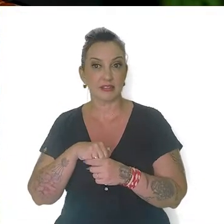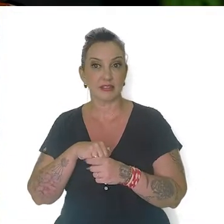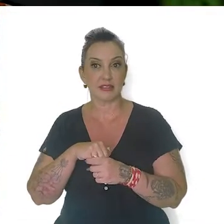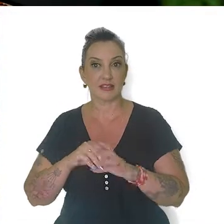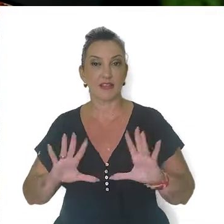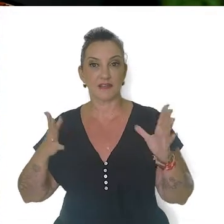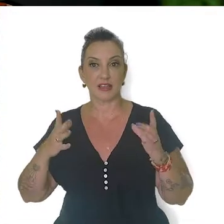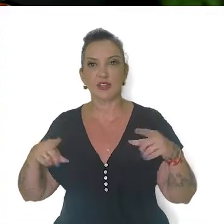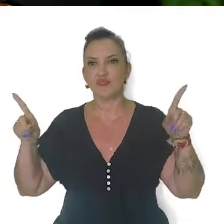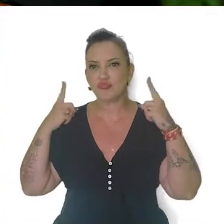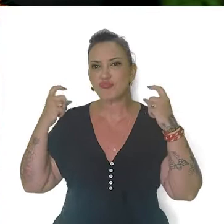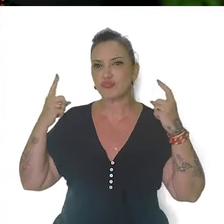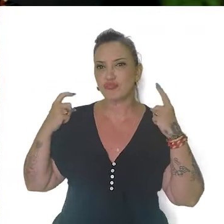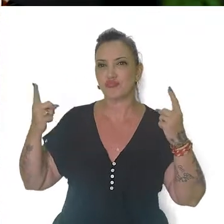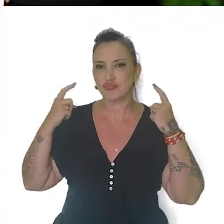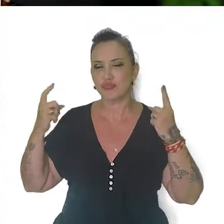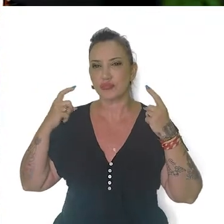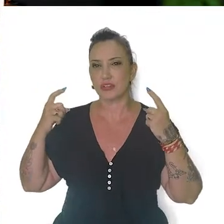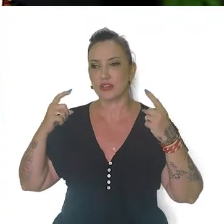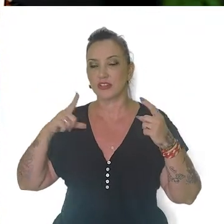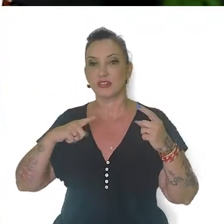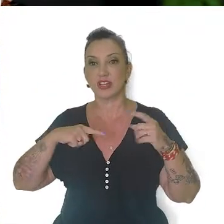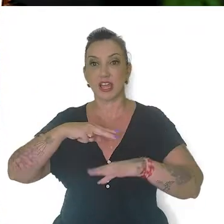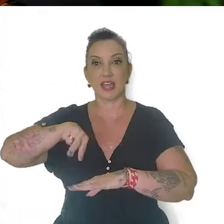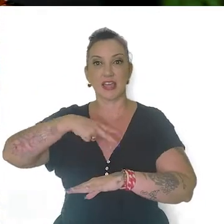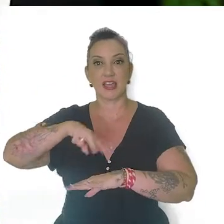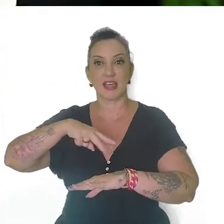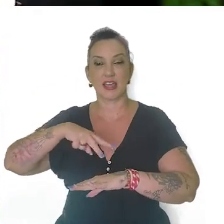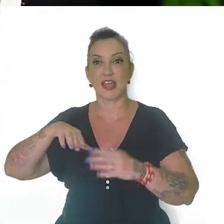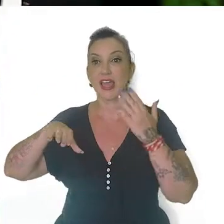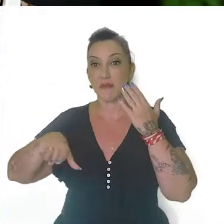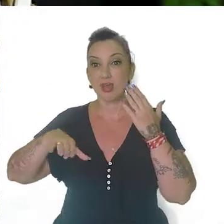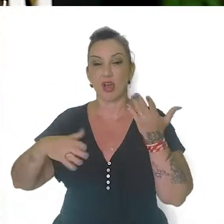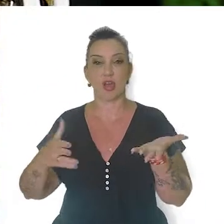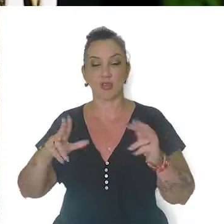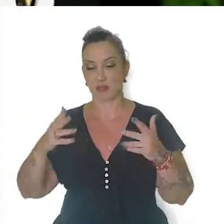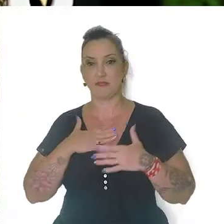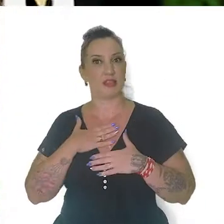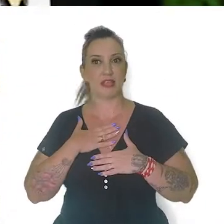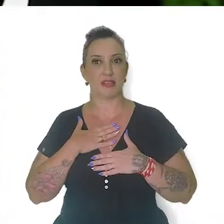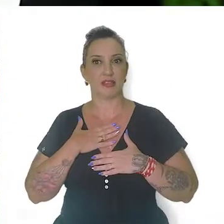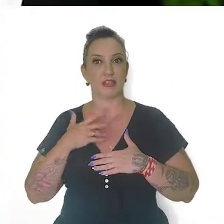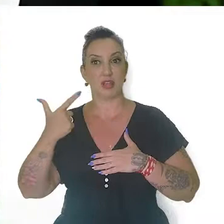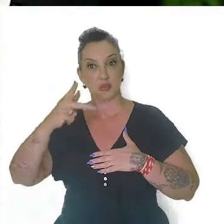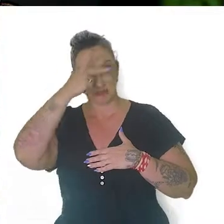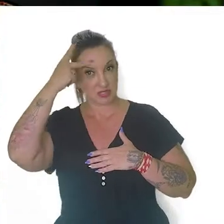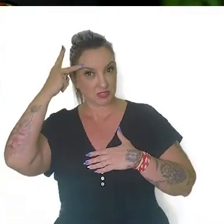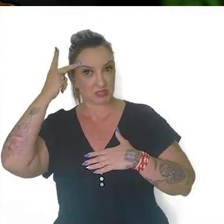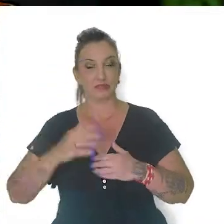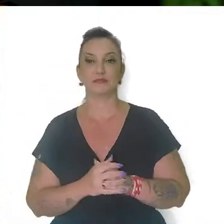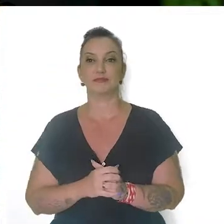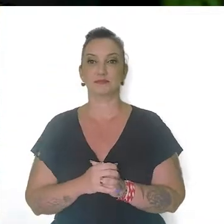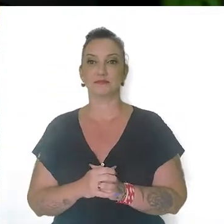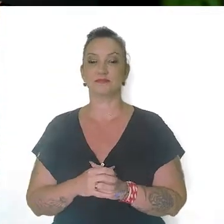rap dentro das festas de música eletrônica, e aí do nada já tinha pista de hip hop dentro da música eletrônica, mas não era minha,